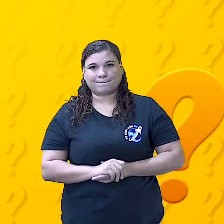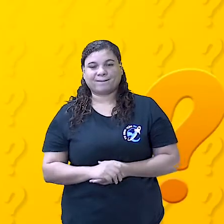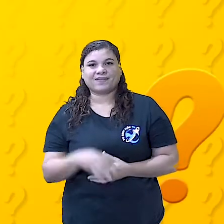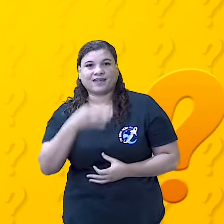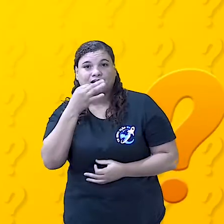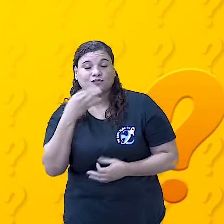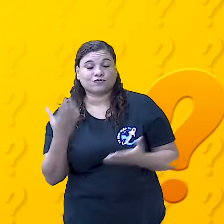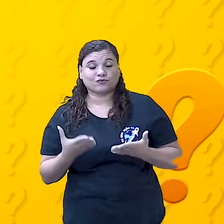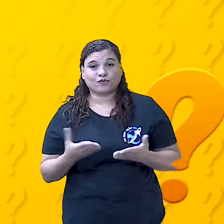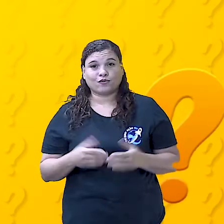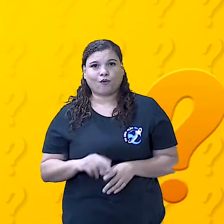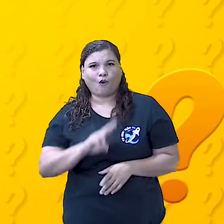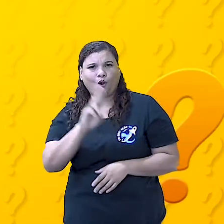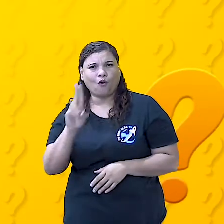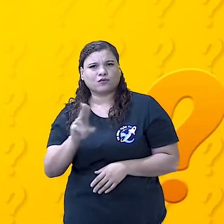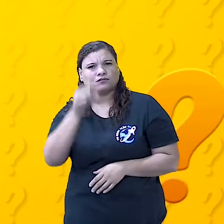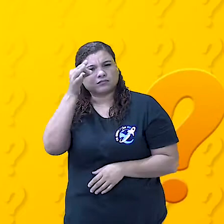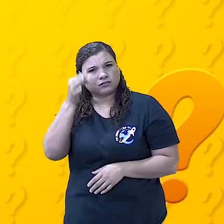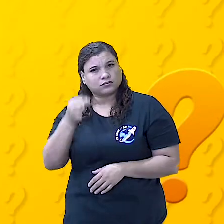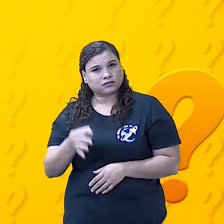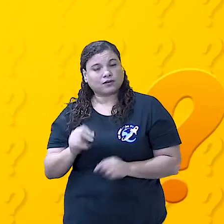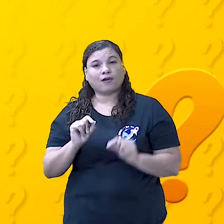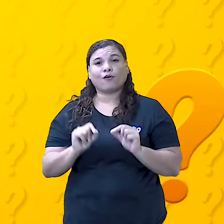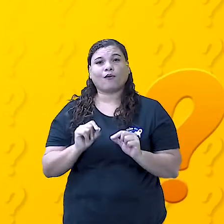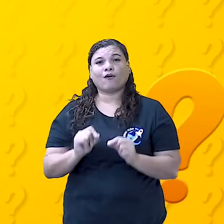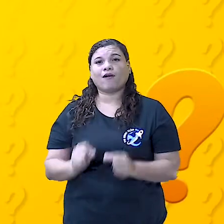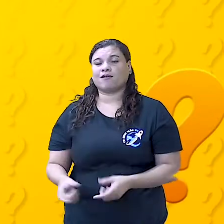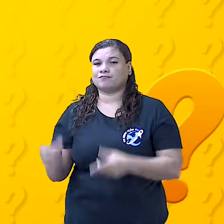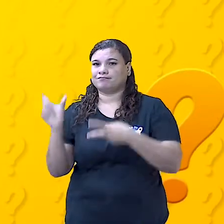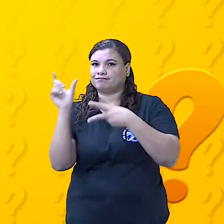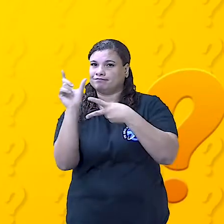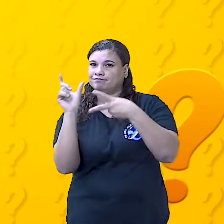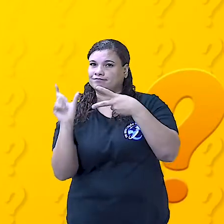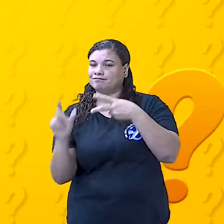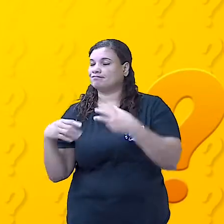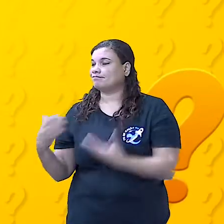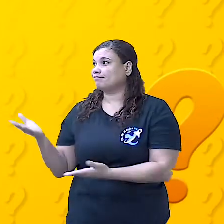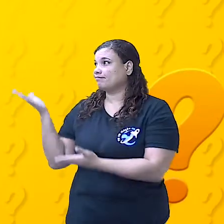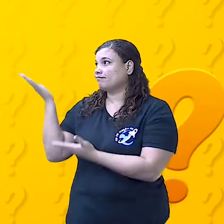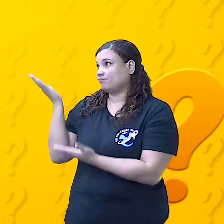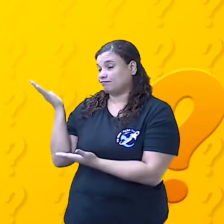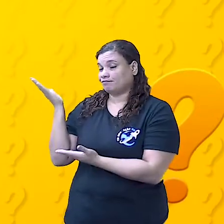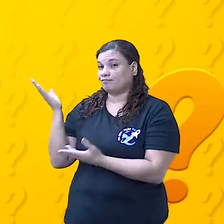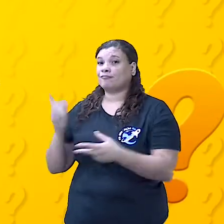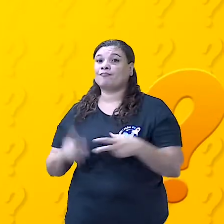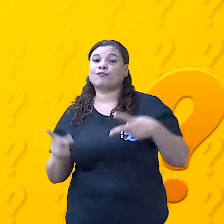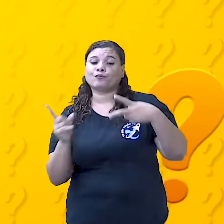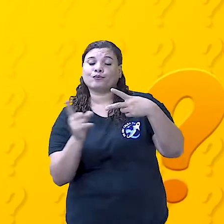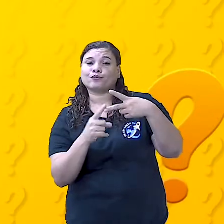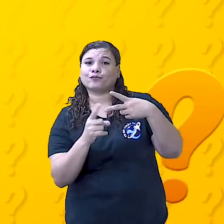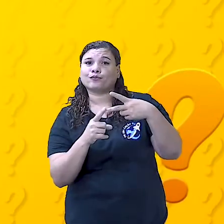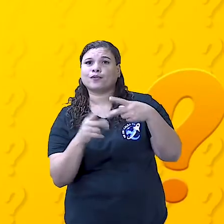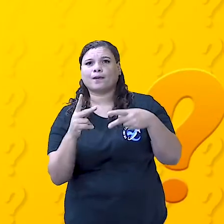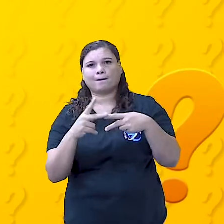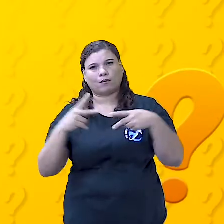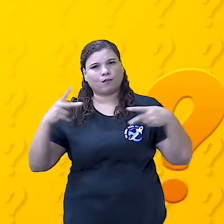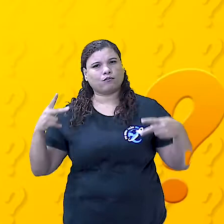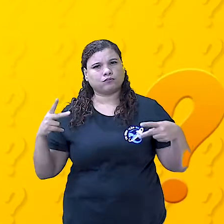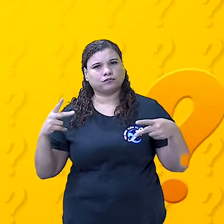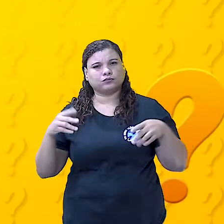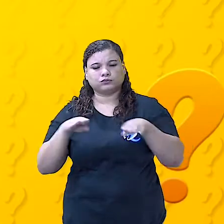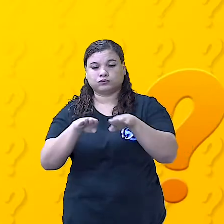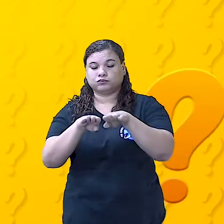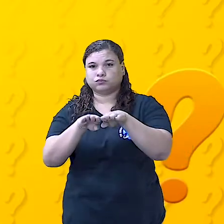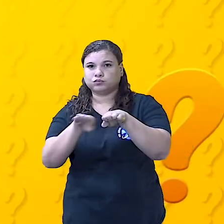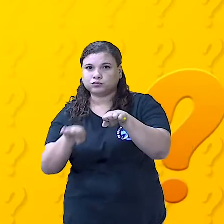A dica de hoje ensina você como empregar as palavras sobre e sob. Sob é uma preposição e está sempre